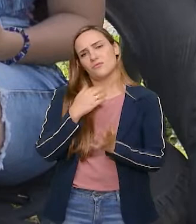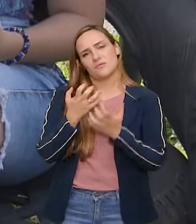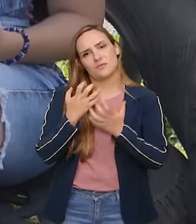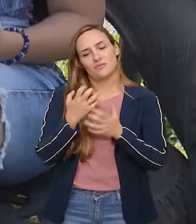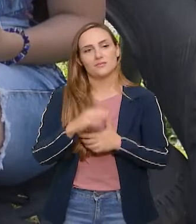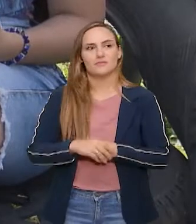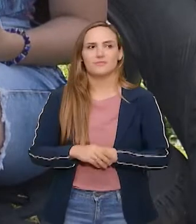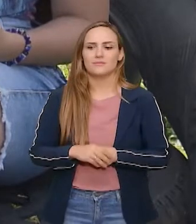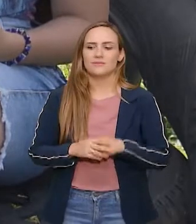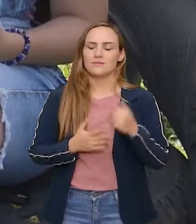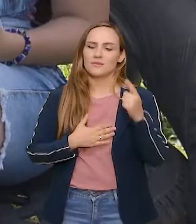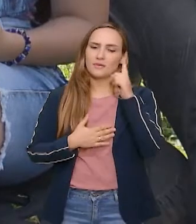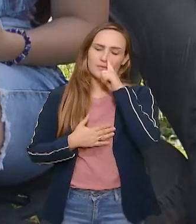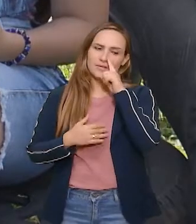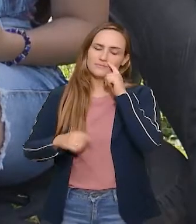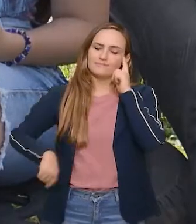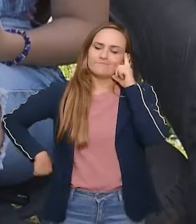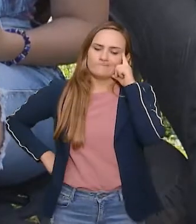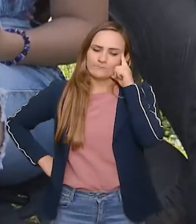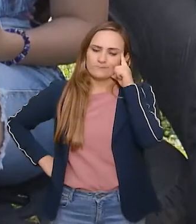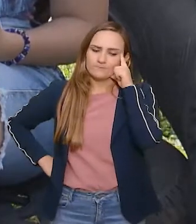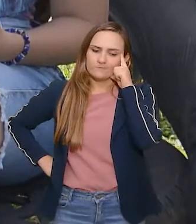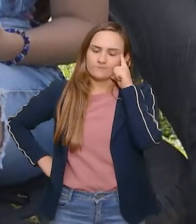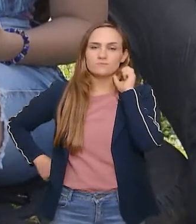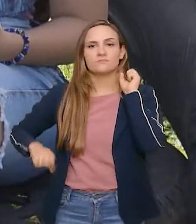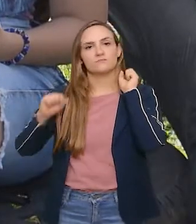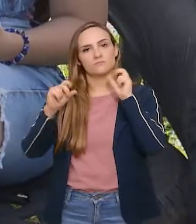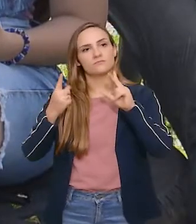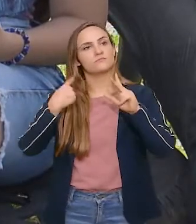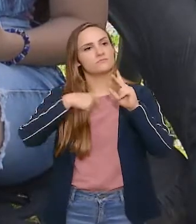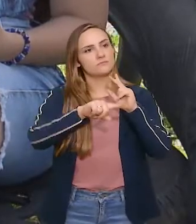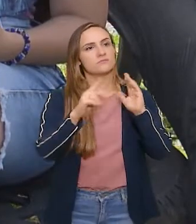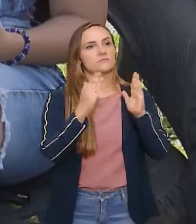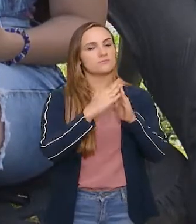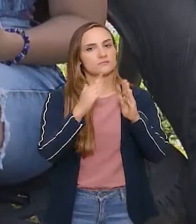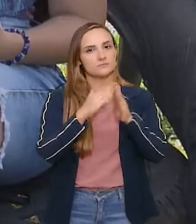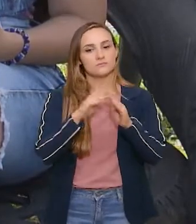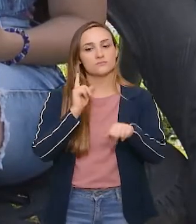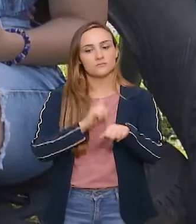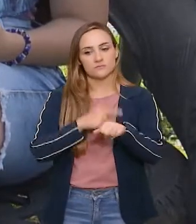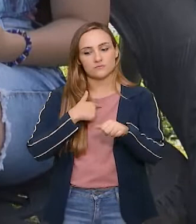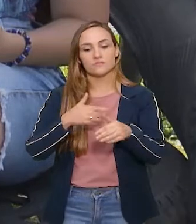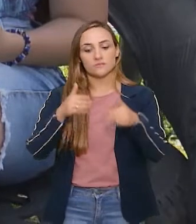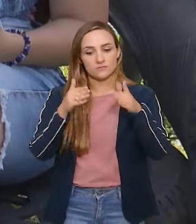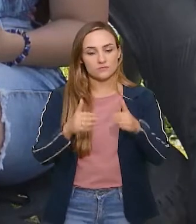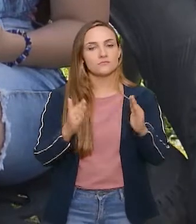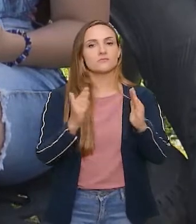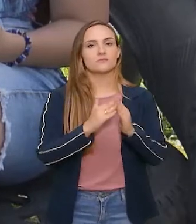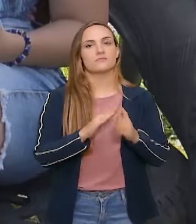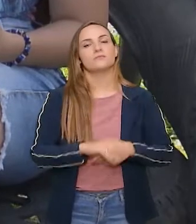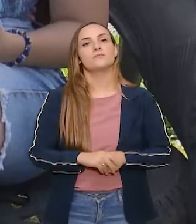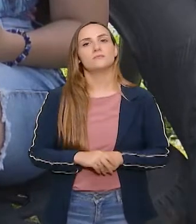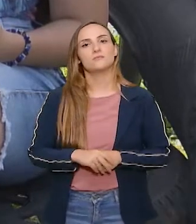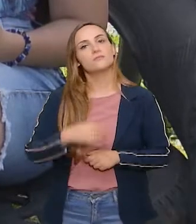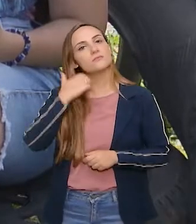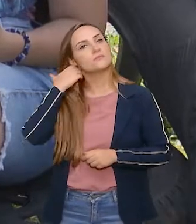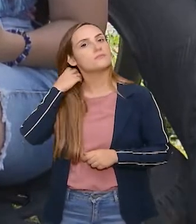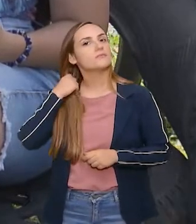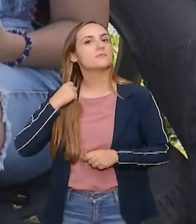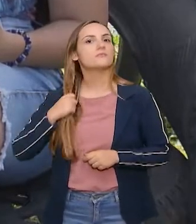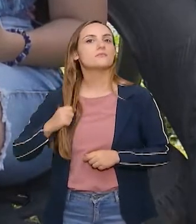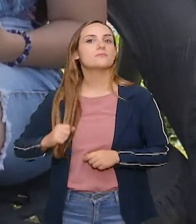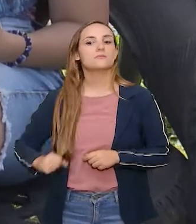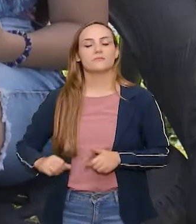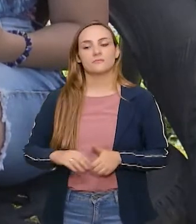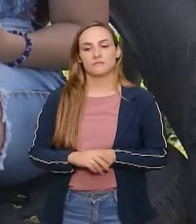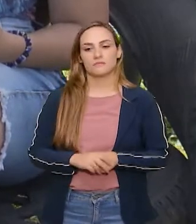ele. Aí minha mãe ficou pensativa, aí a gente foi para casa. Quando a gente chegou em casa, eu falei, mãe, se realmente for para ser,